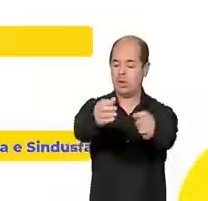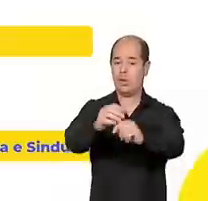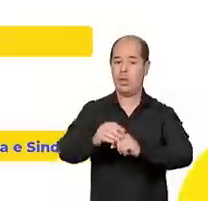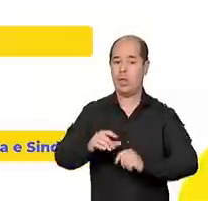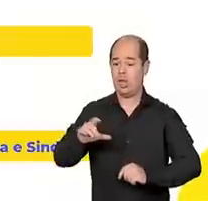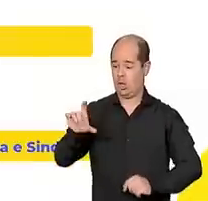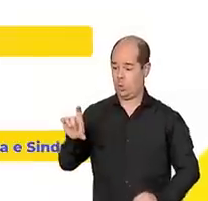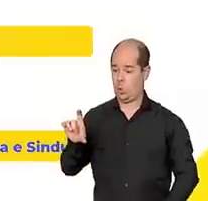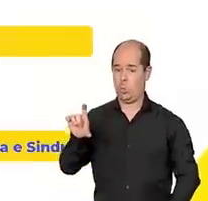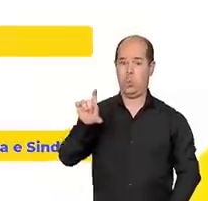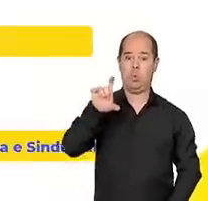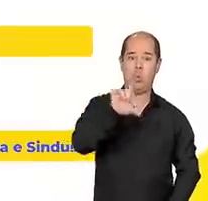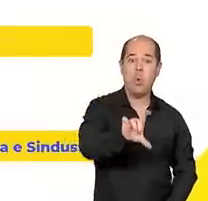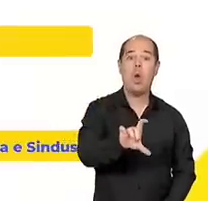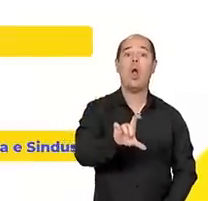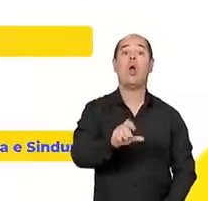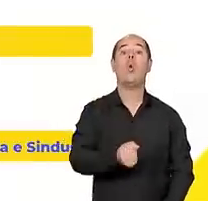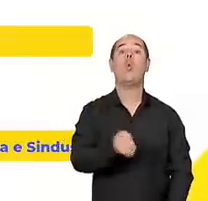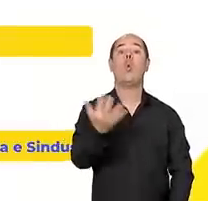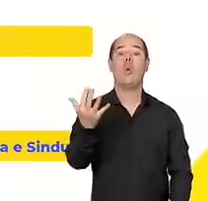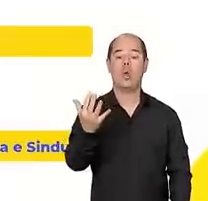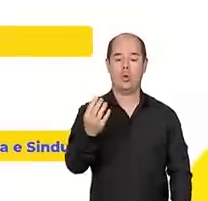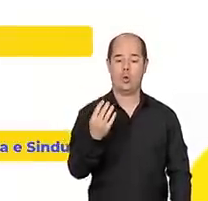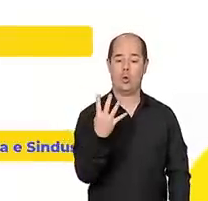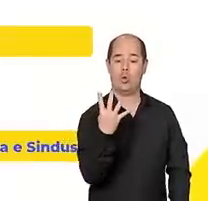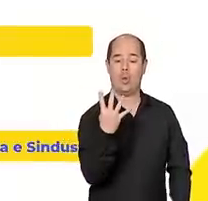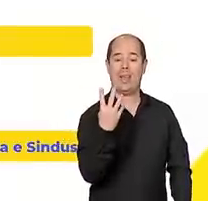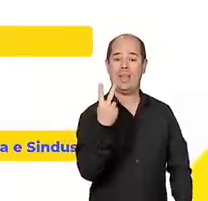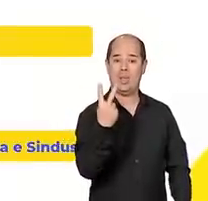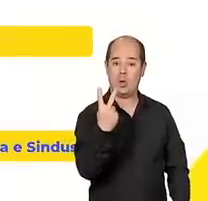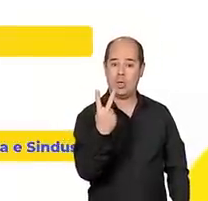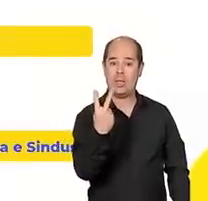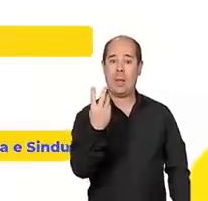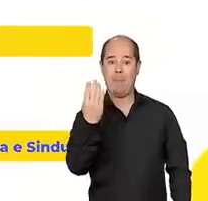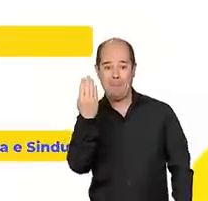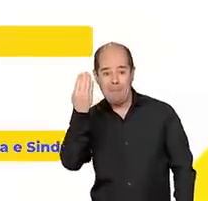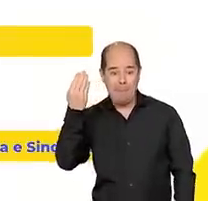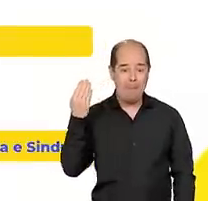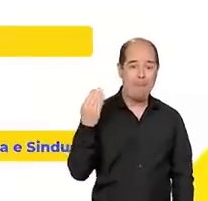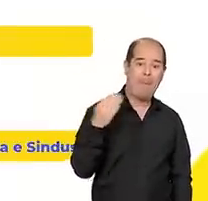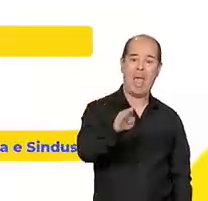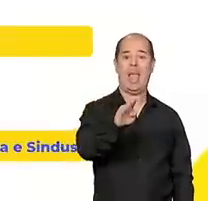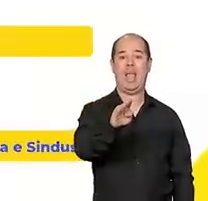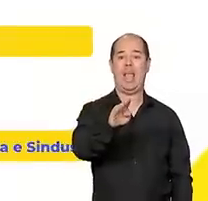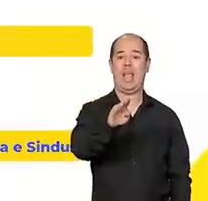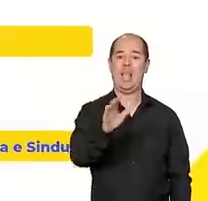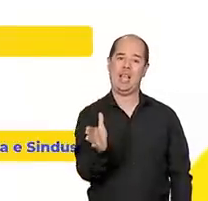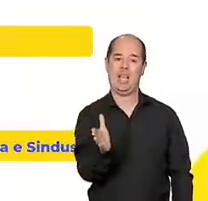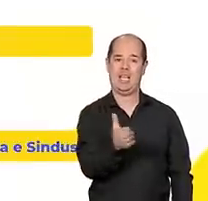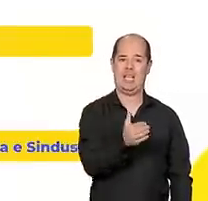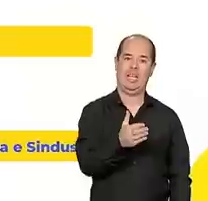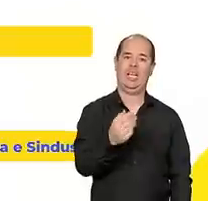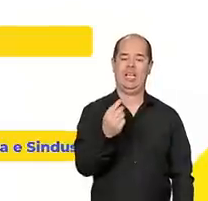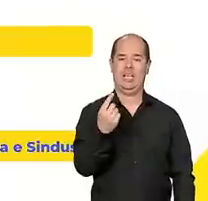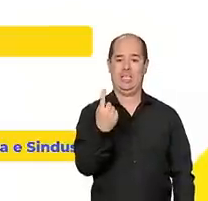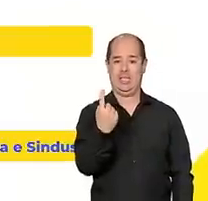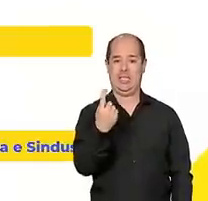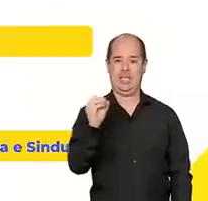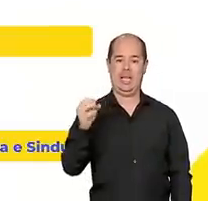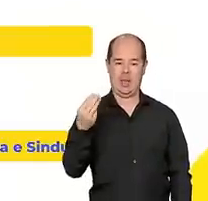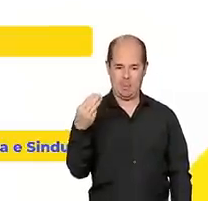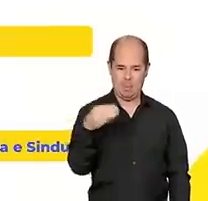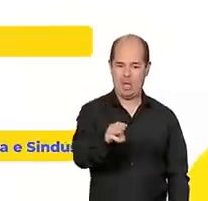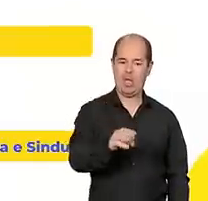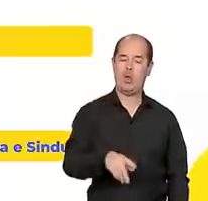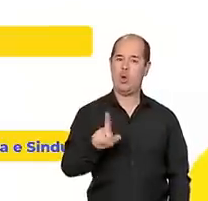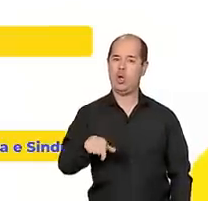bilhões e 100 milhões de reais voltados para o fortalecimento de instituições públicas